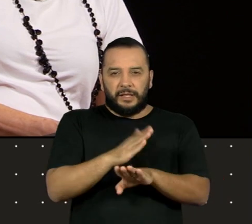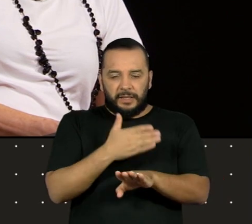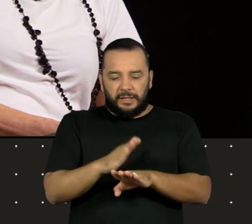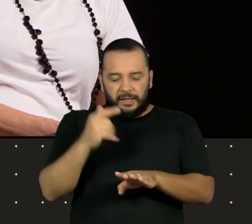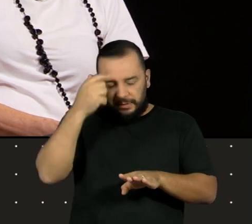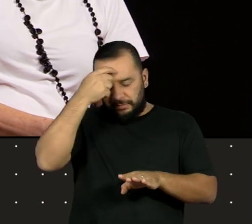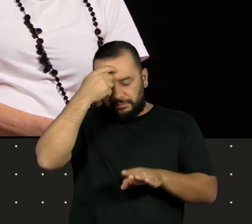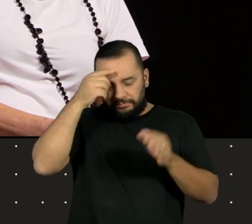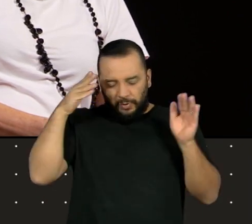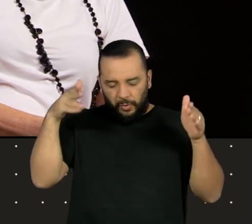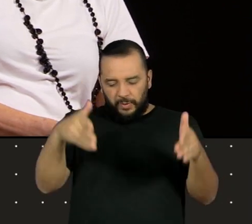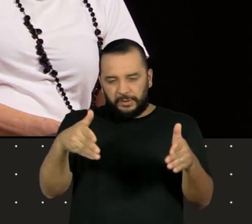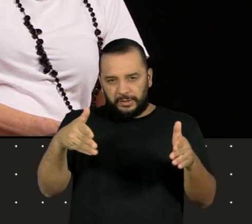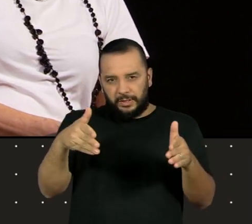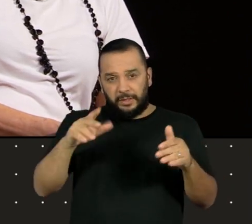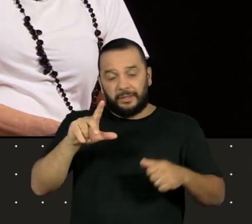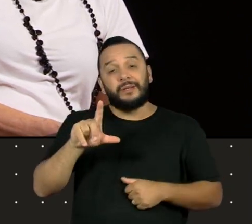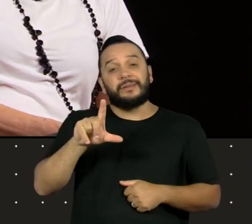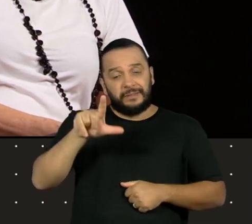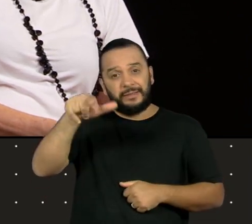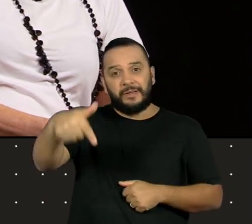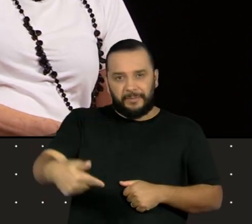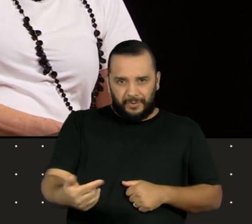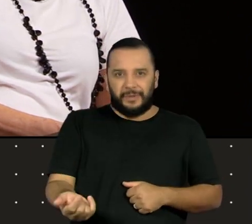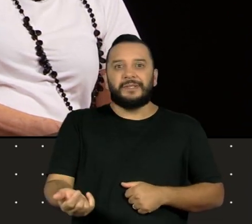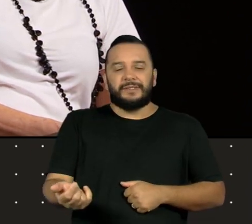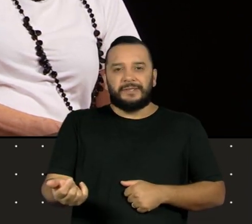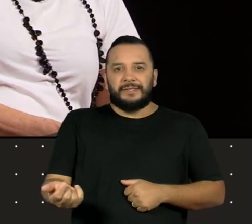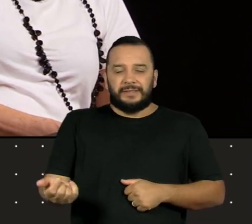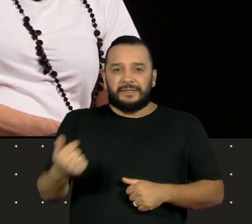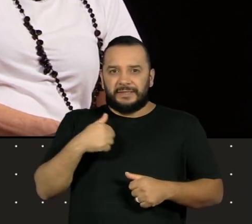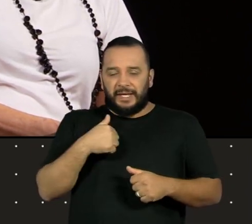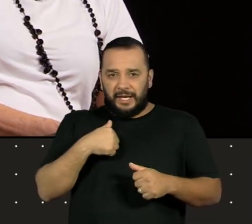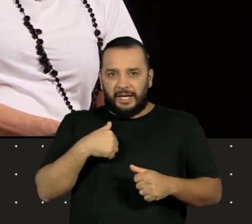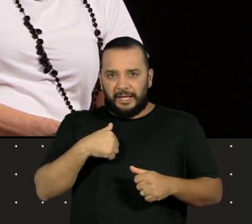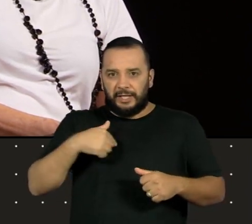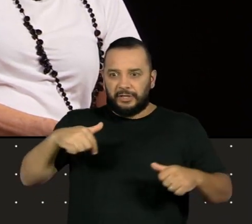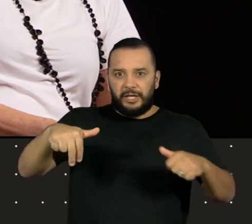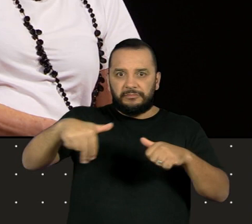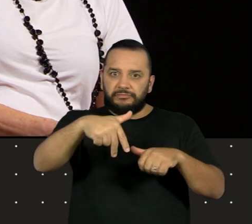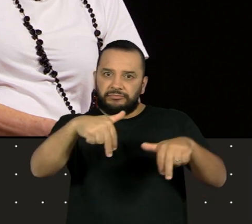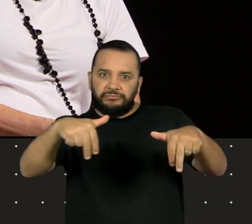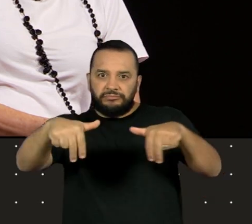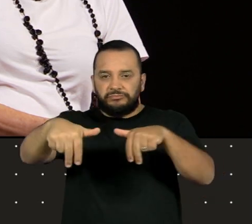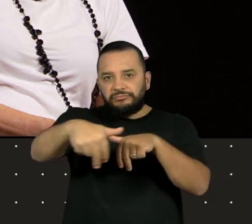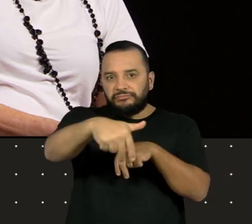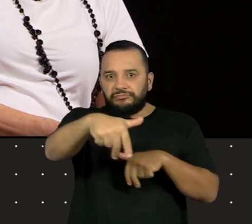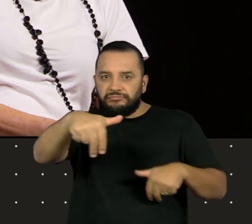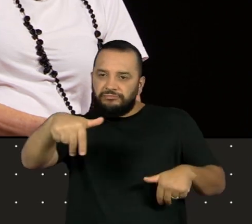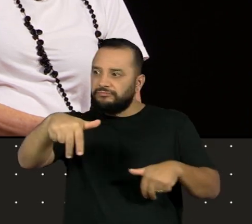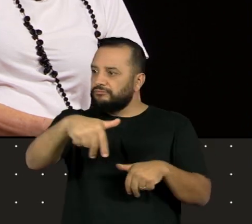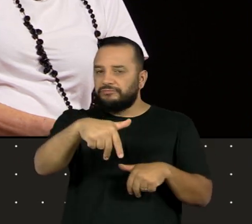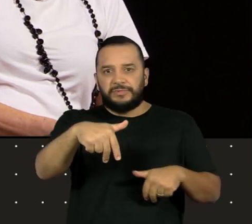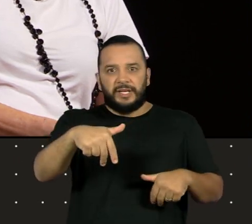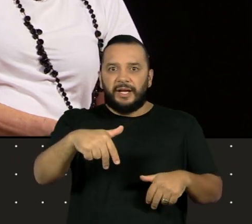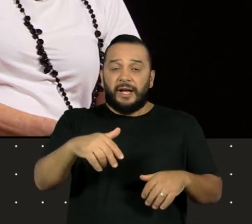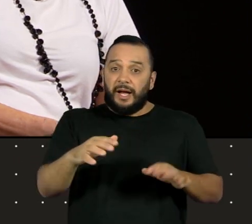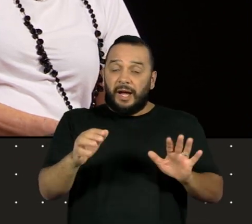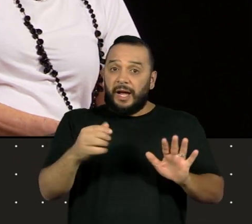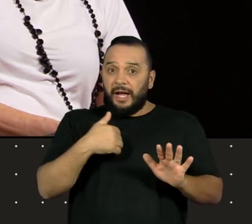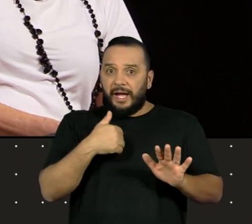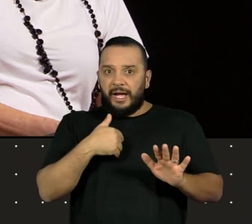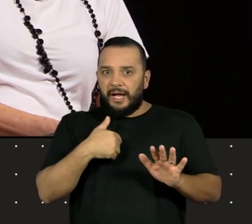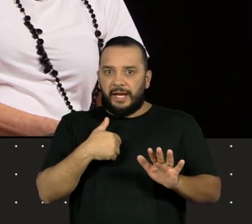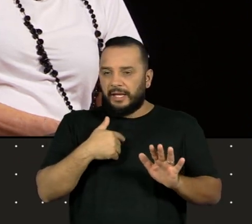concentrar. E depois mergulhava na cena e ficava brava com qualquer interrupção, porque ela queria fazer. Então, ao mesmo tempo que ela tinha esse rigor, às vezes